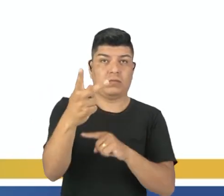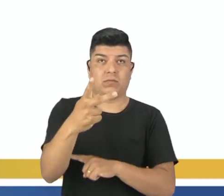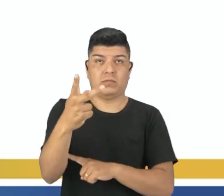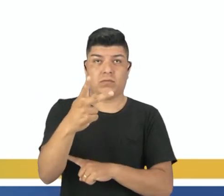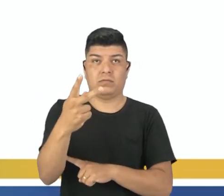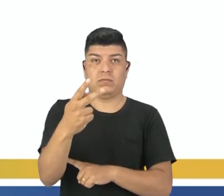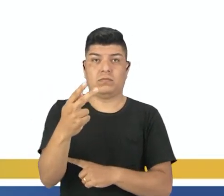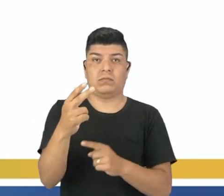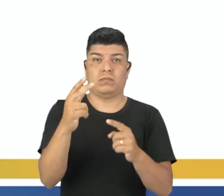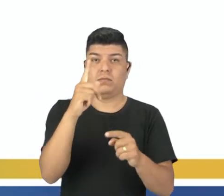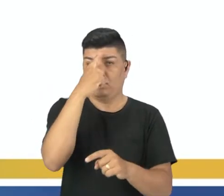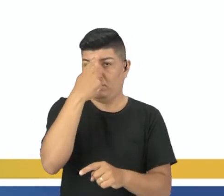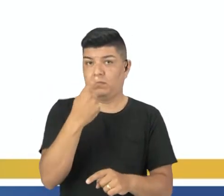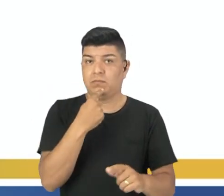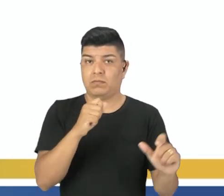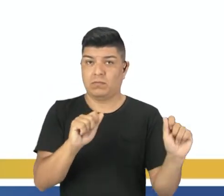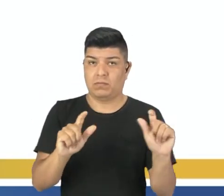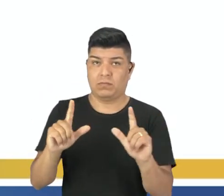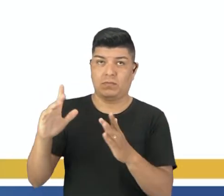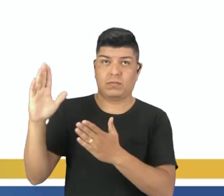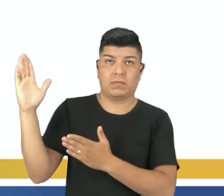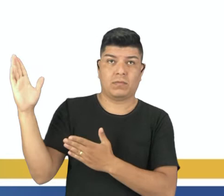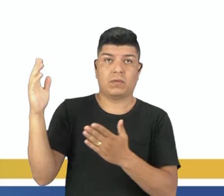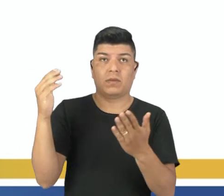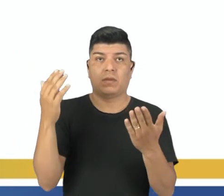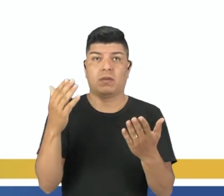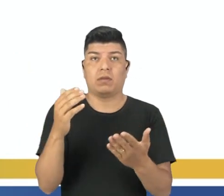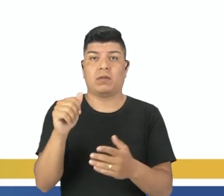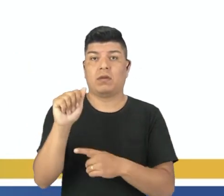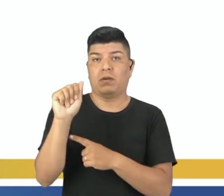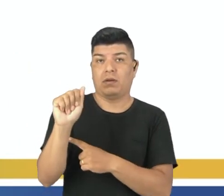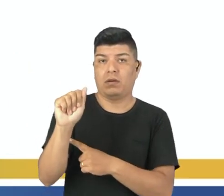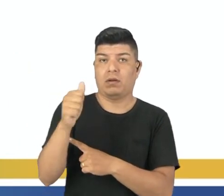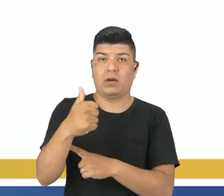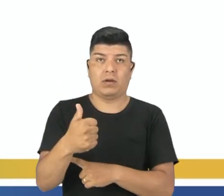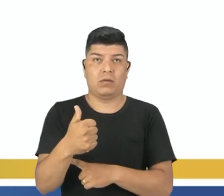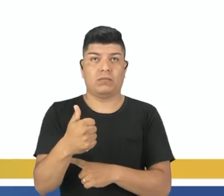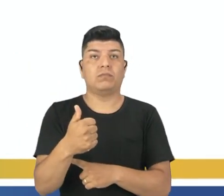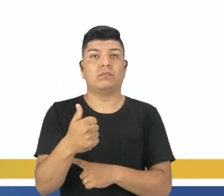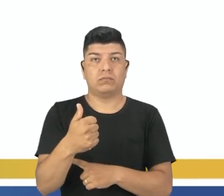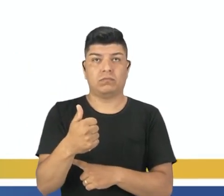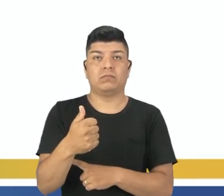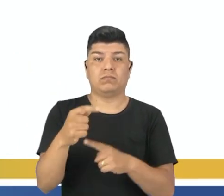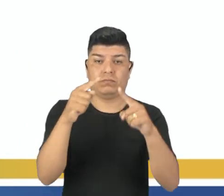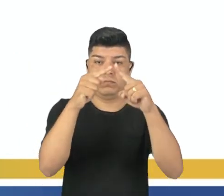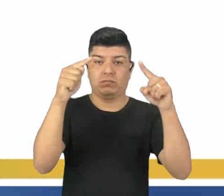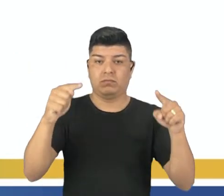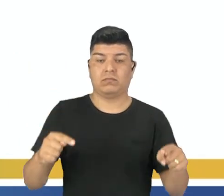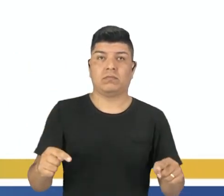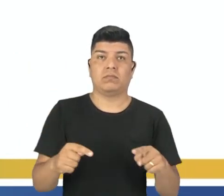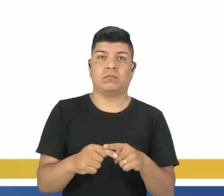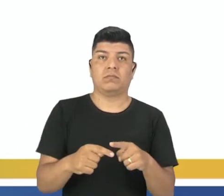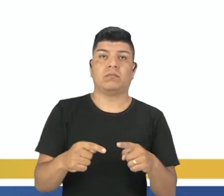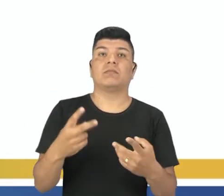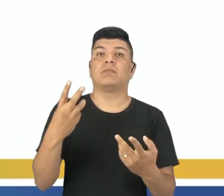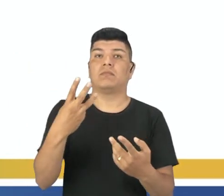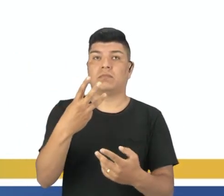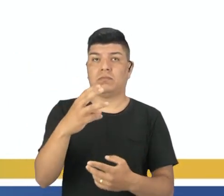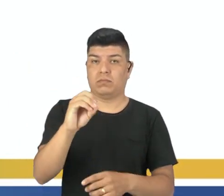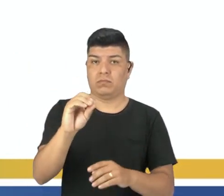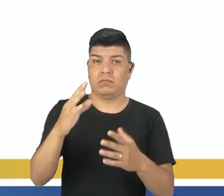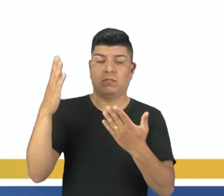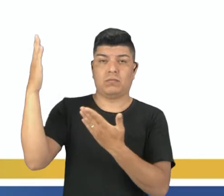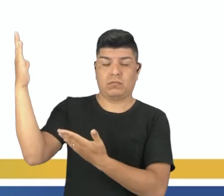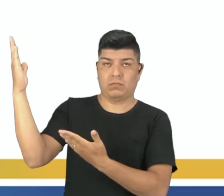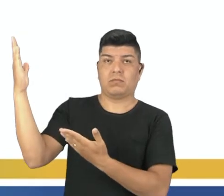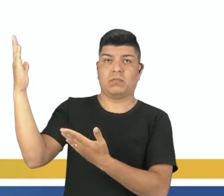duas figuras aí que nós observamos então a área da figura 11 né já que é um retângulo vai ser dada pelo produto entre